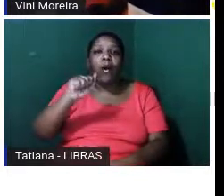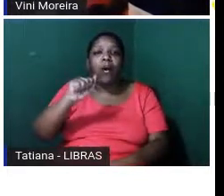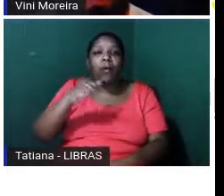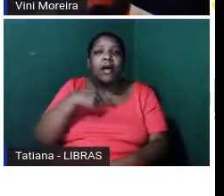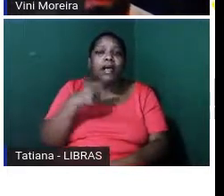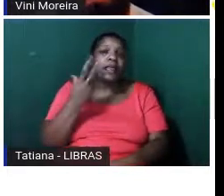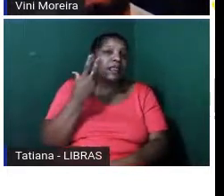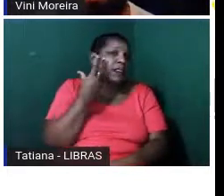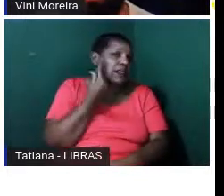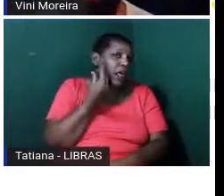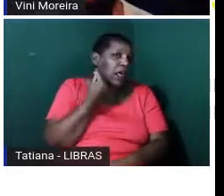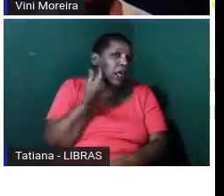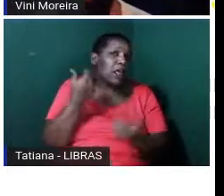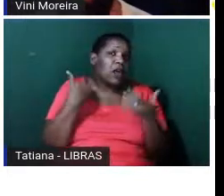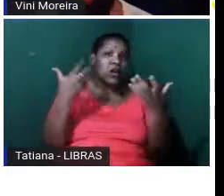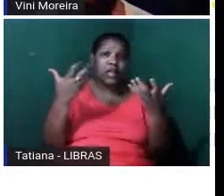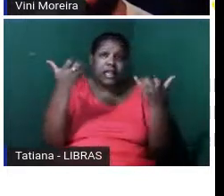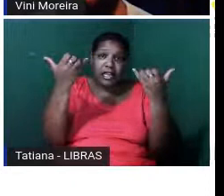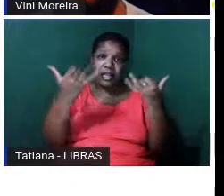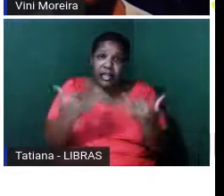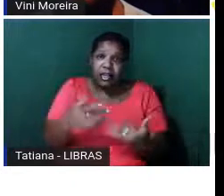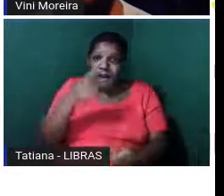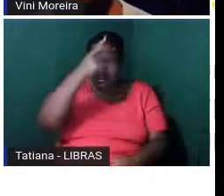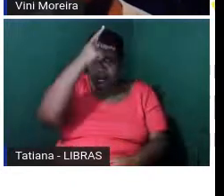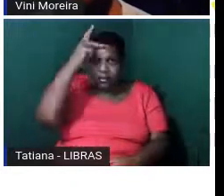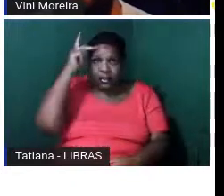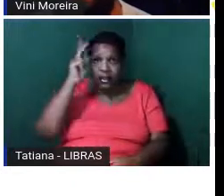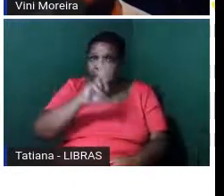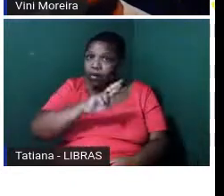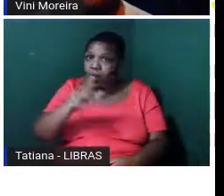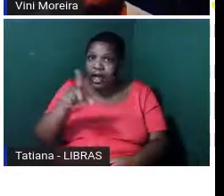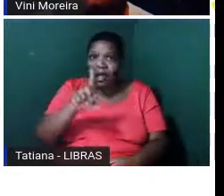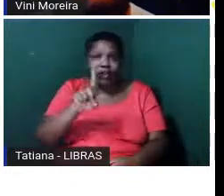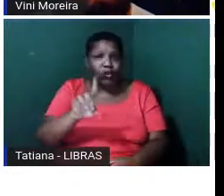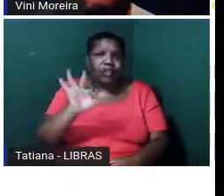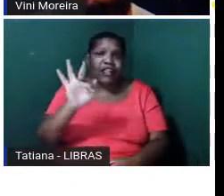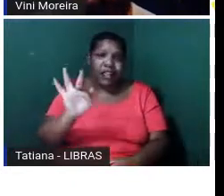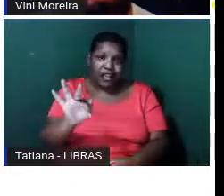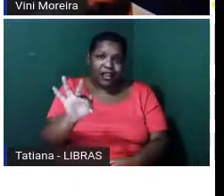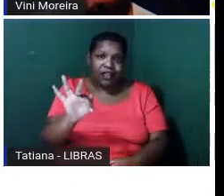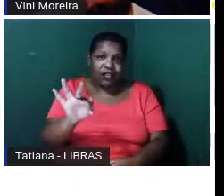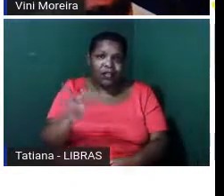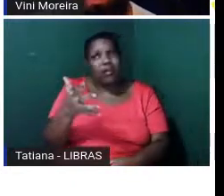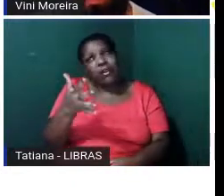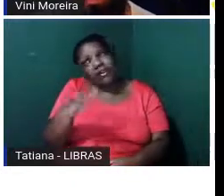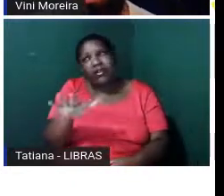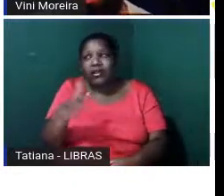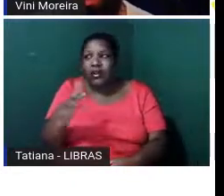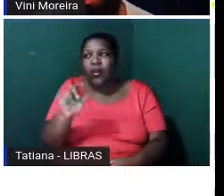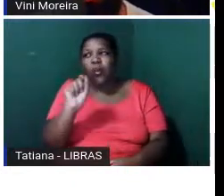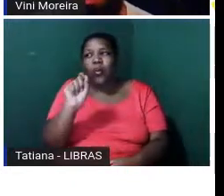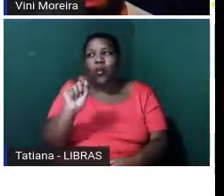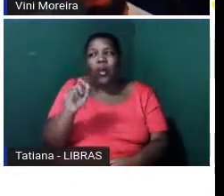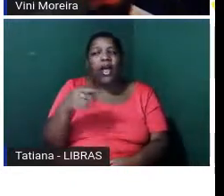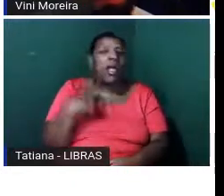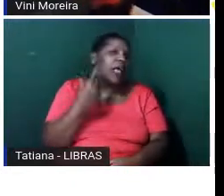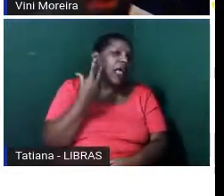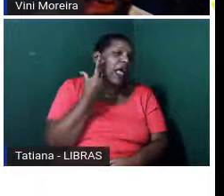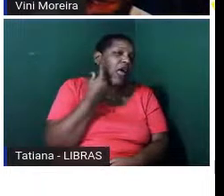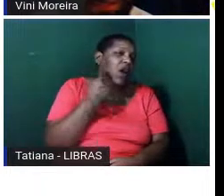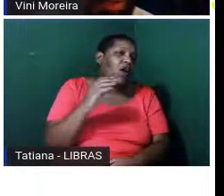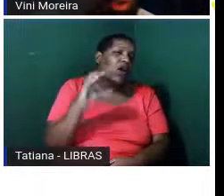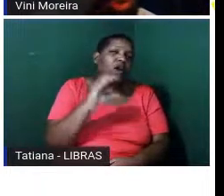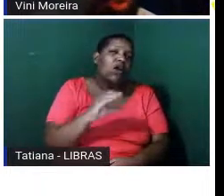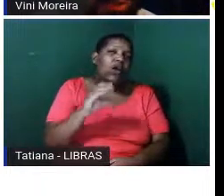queria pegar para as pessoas que não são do Distrito Federal mais ou menos o que que é Taguatinga e Ceilândia